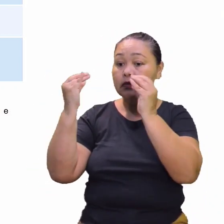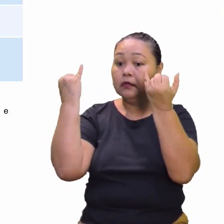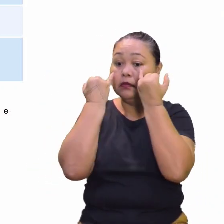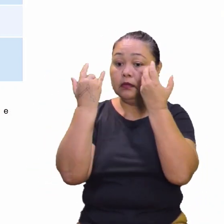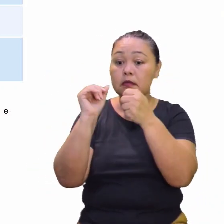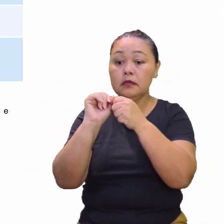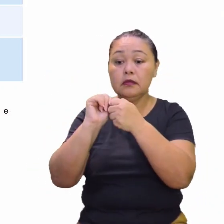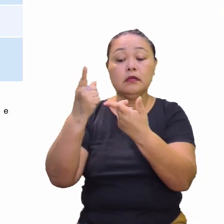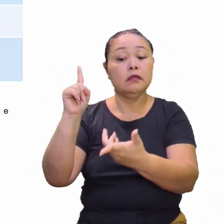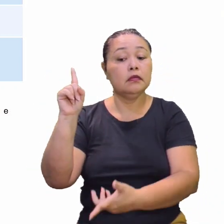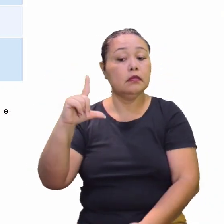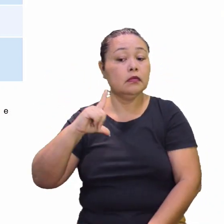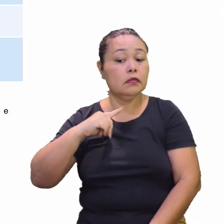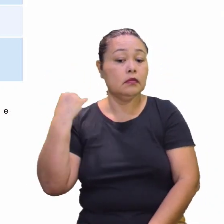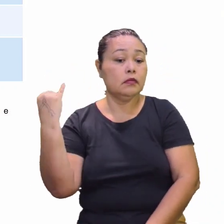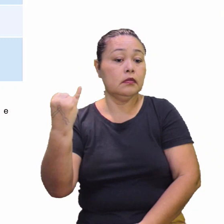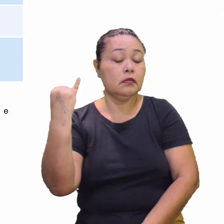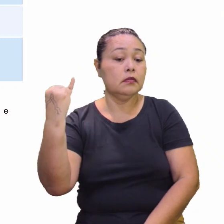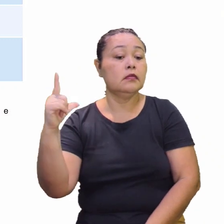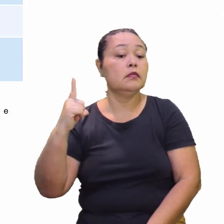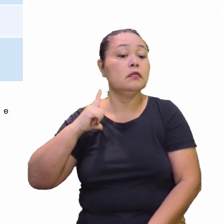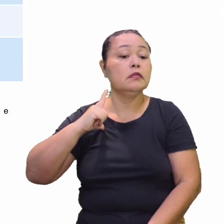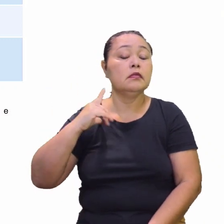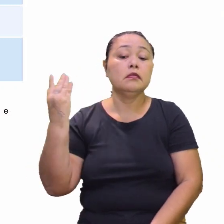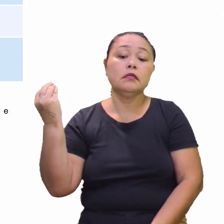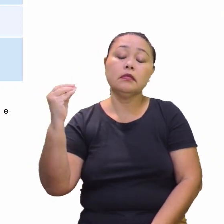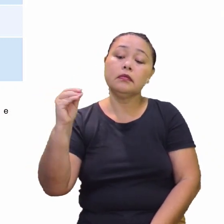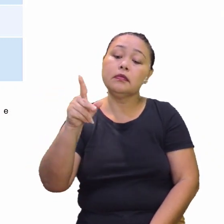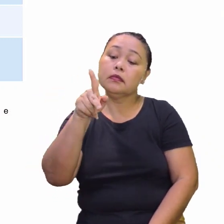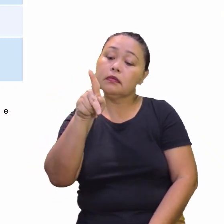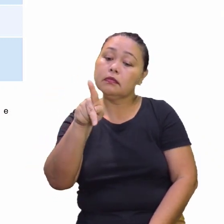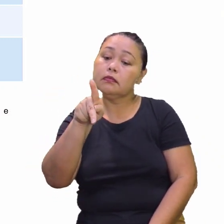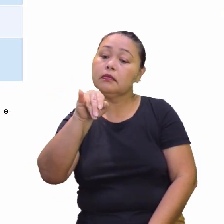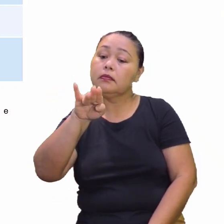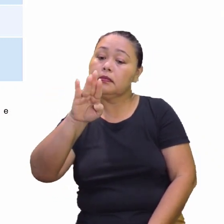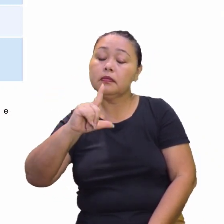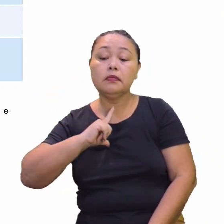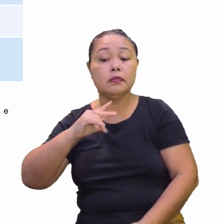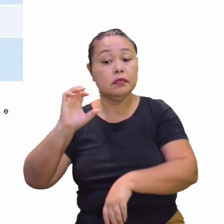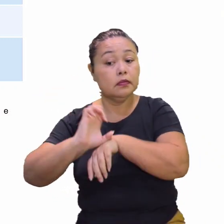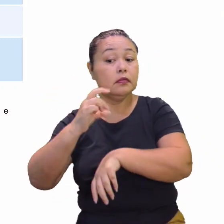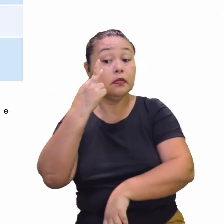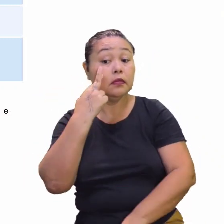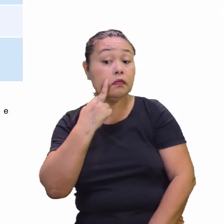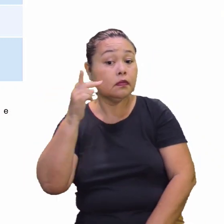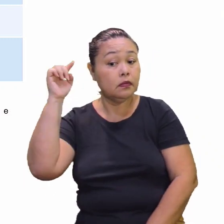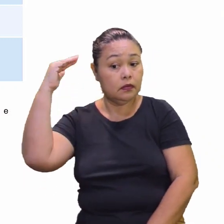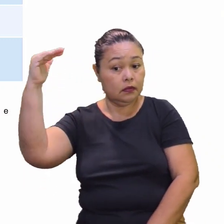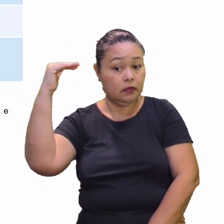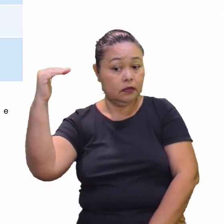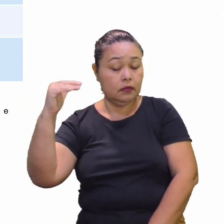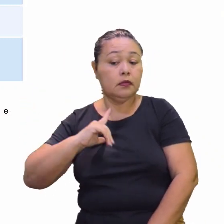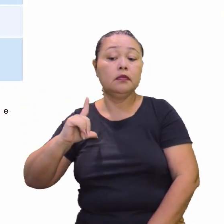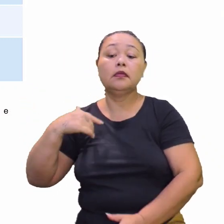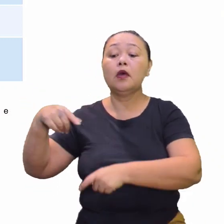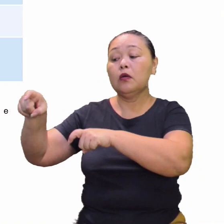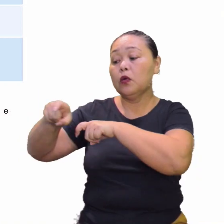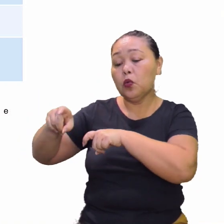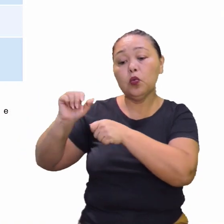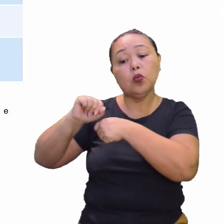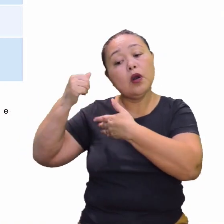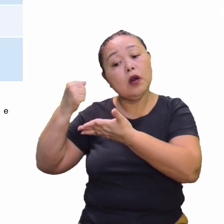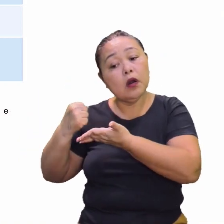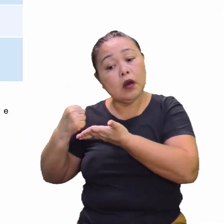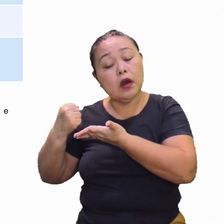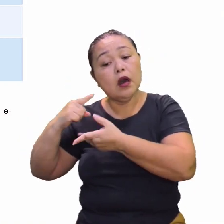são as atividades que contribuem aí para o PIB de Rondônia? Então, a agricultura, inclusive o apoio à